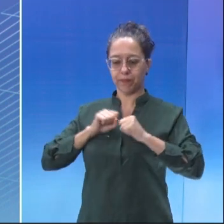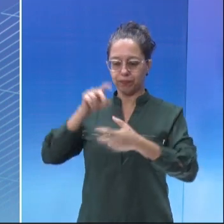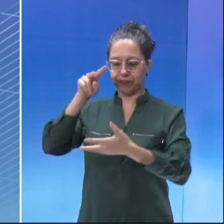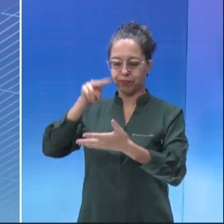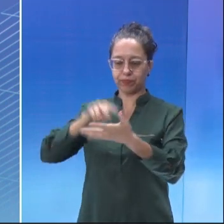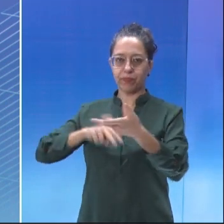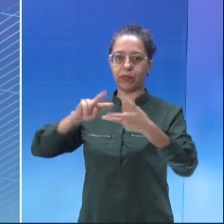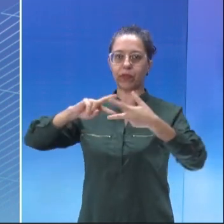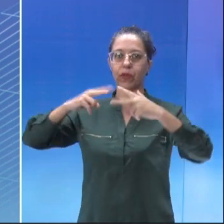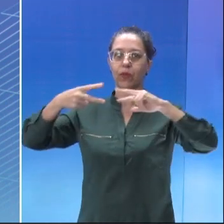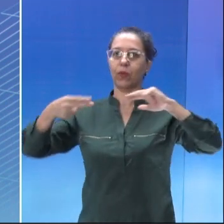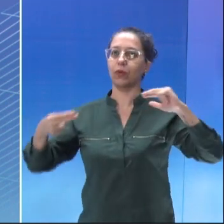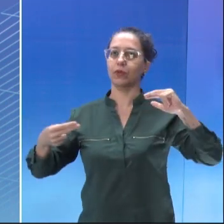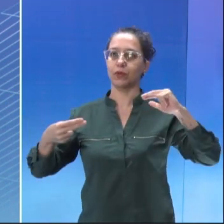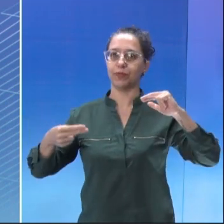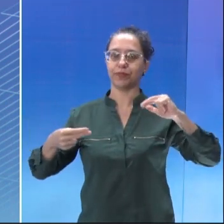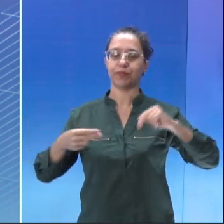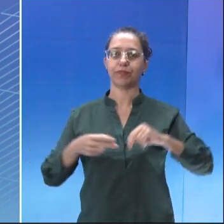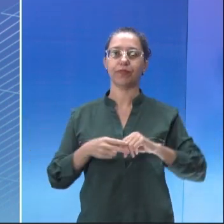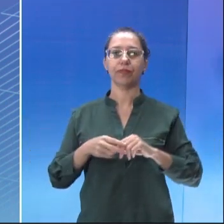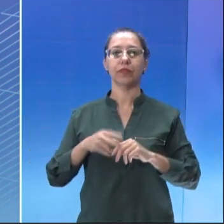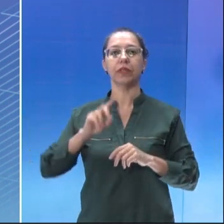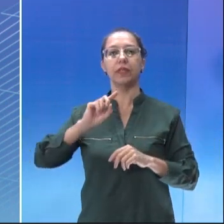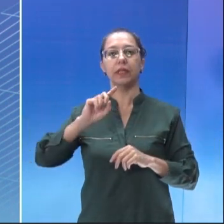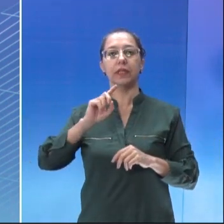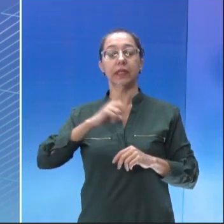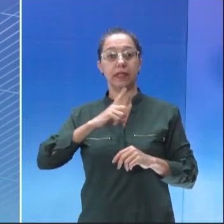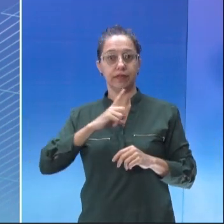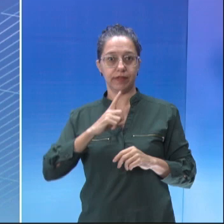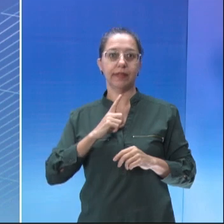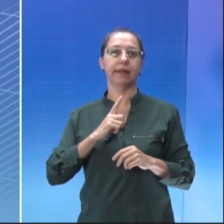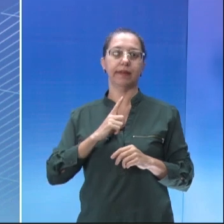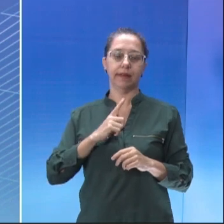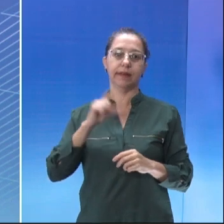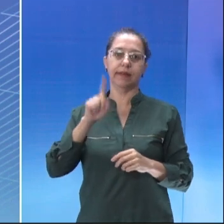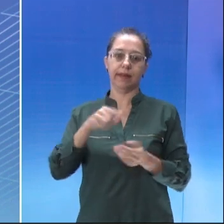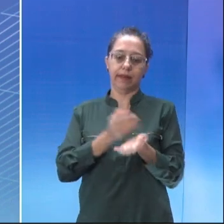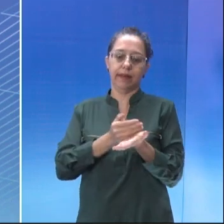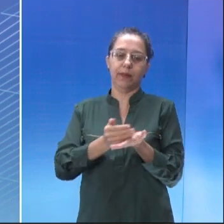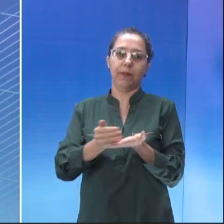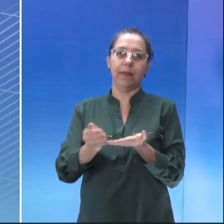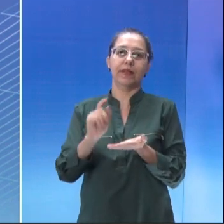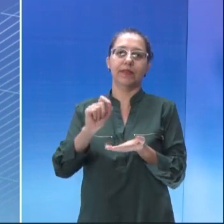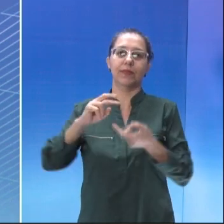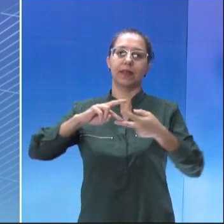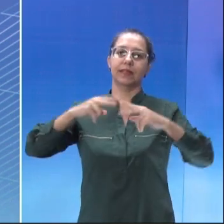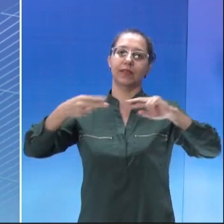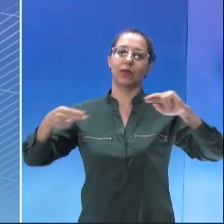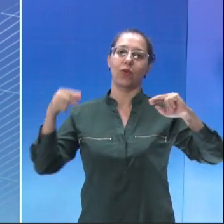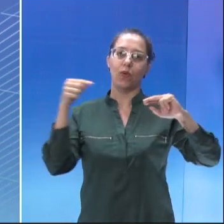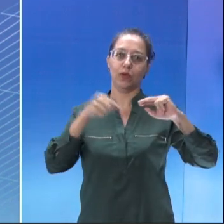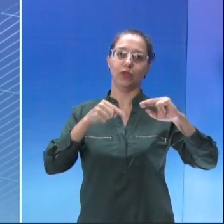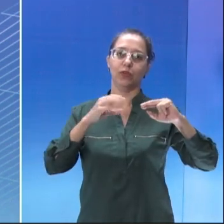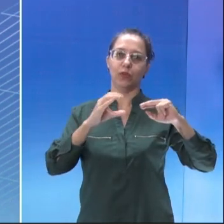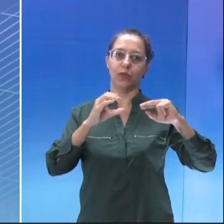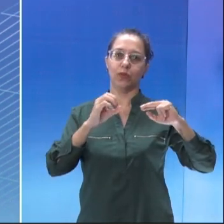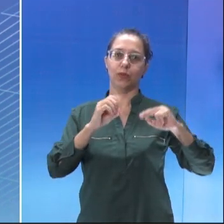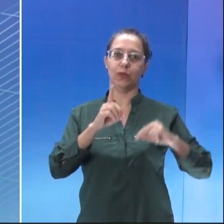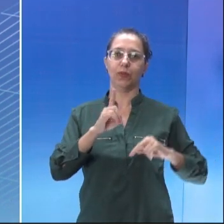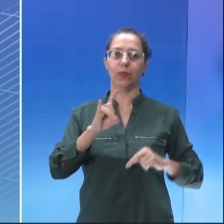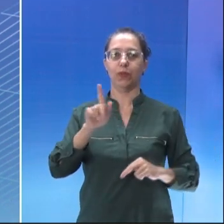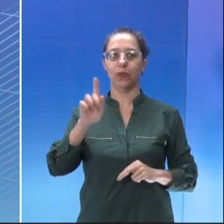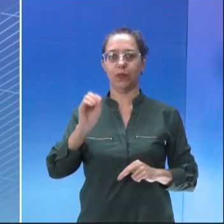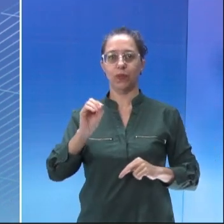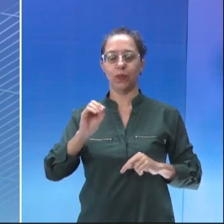código genético, o RNA mensageiro vai ser reproduzido a partir desse código, certo? E aí ele vai